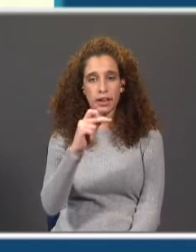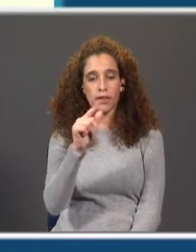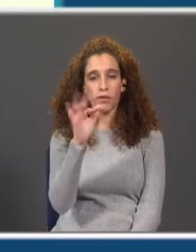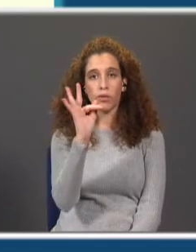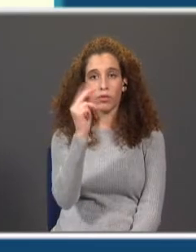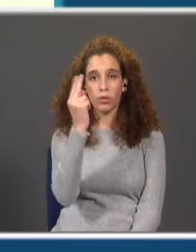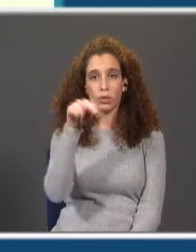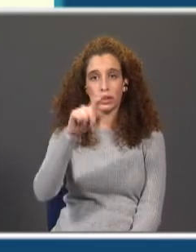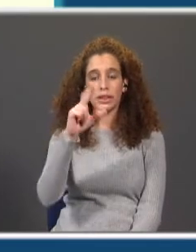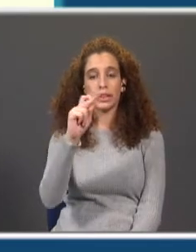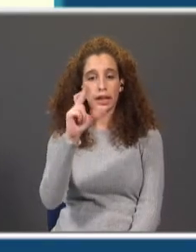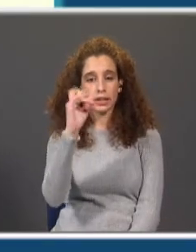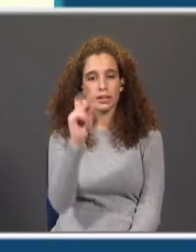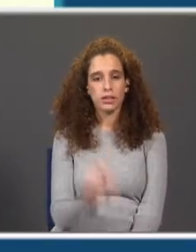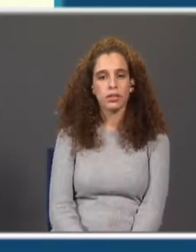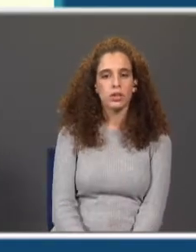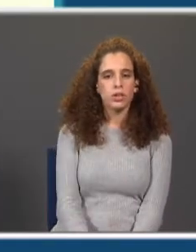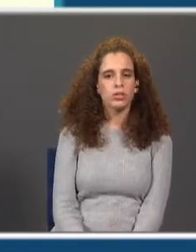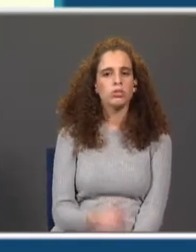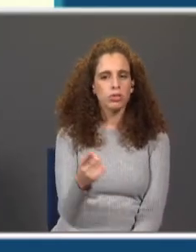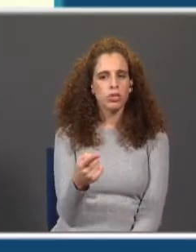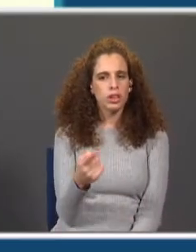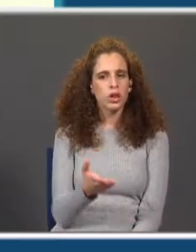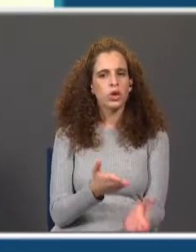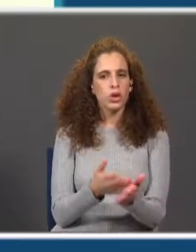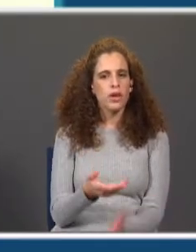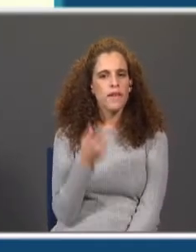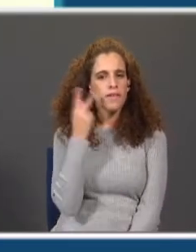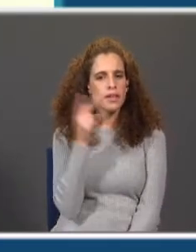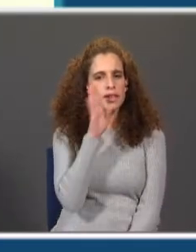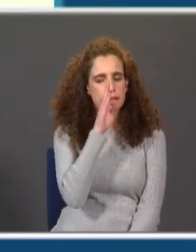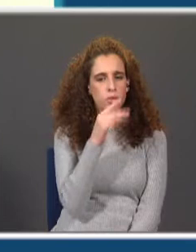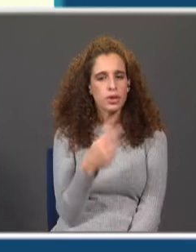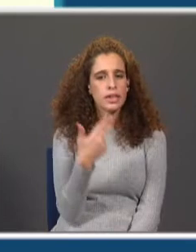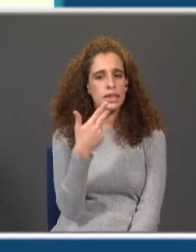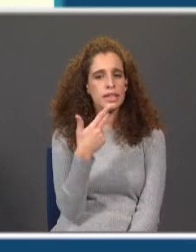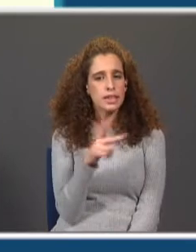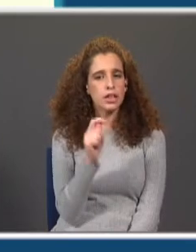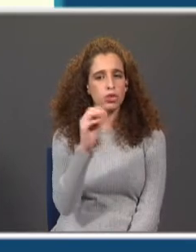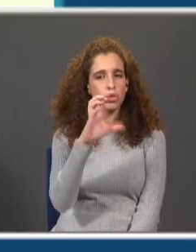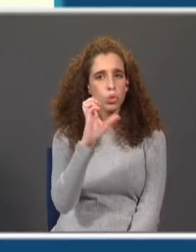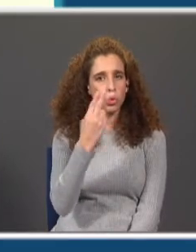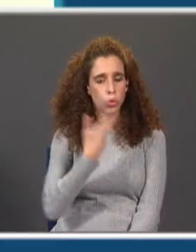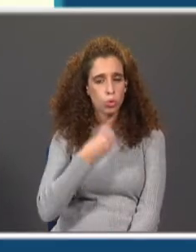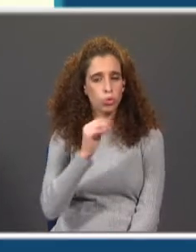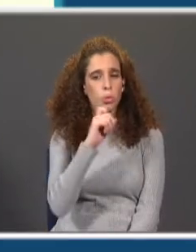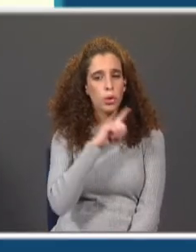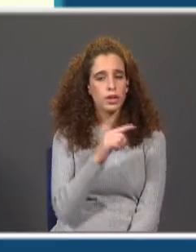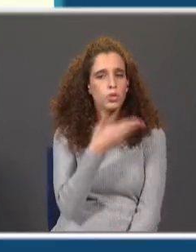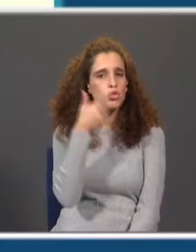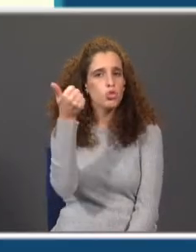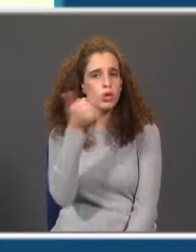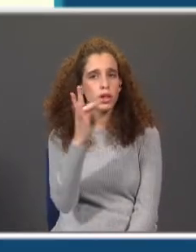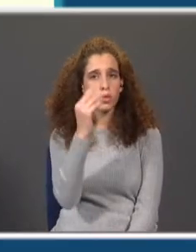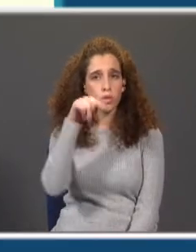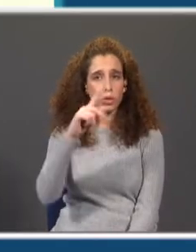para que teima Vossa Excelência em viver, se por 100 escudos pode ter um lindo funeral? E eu